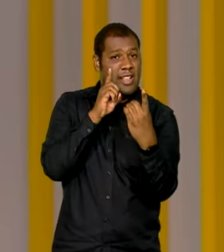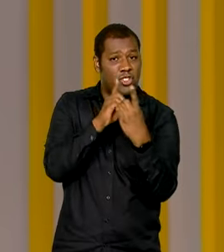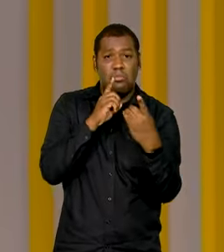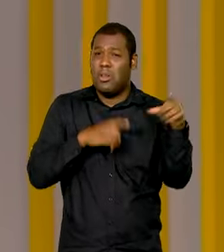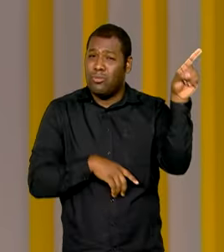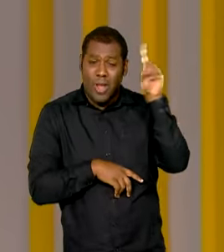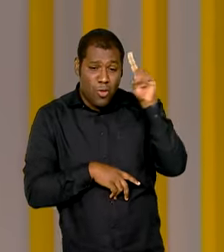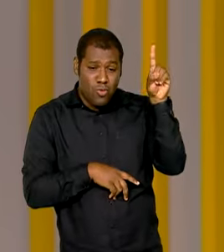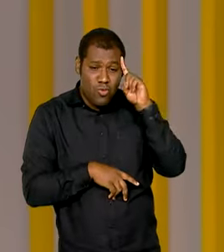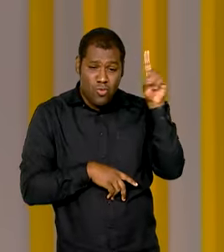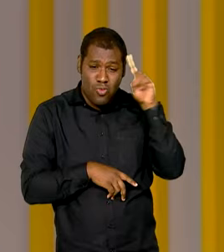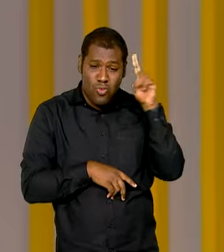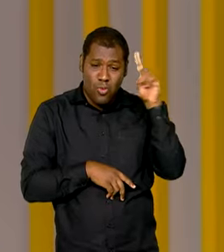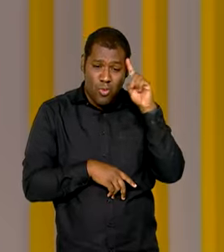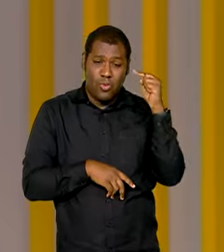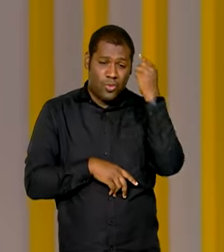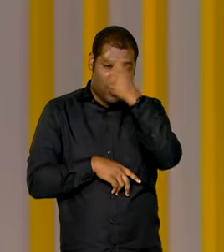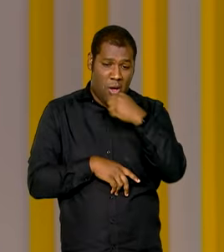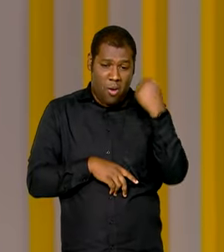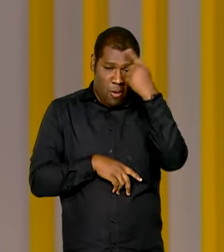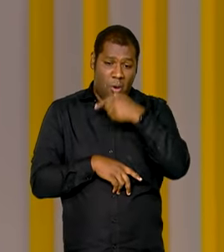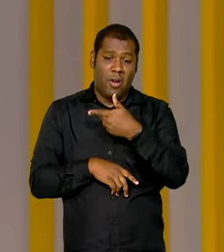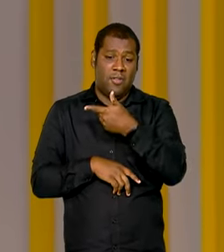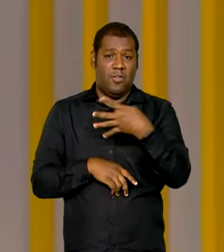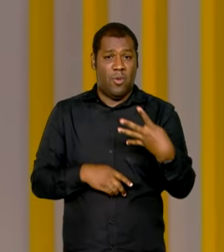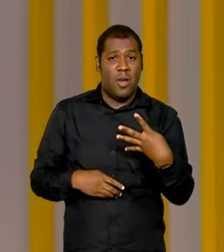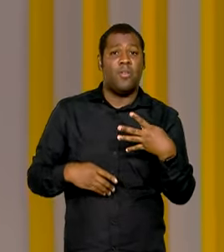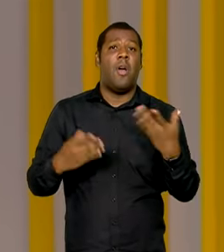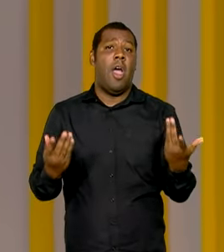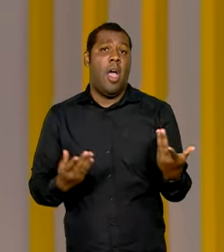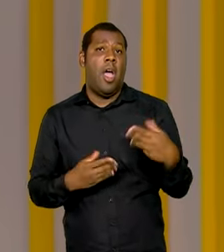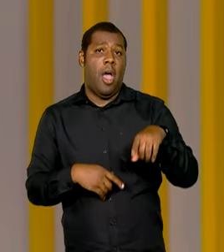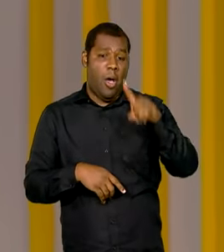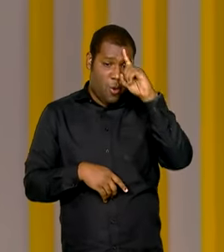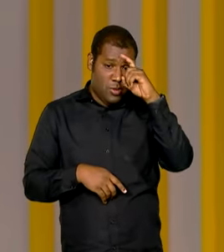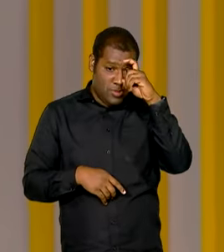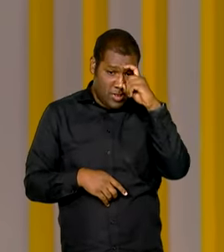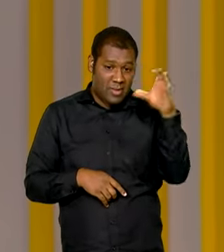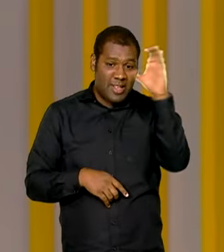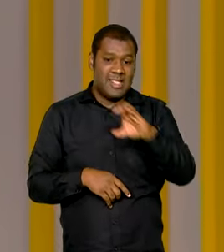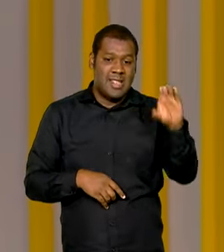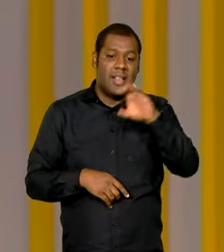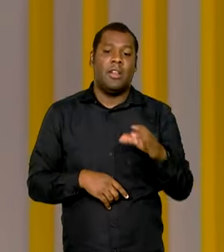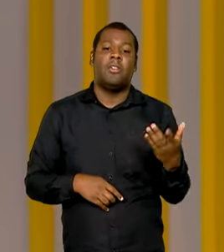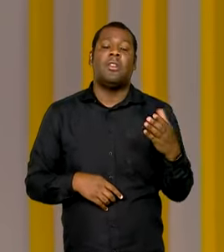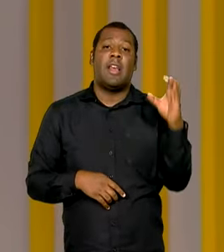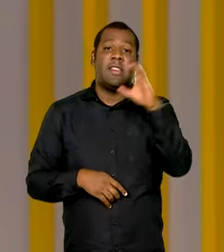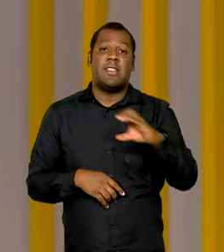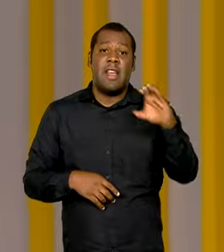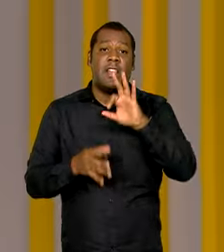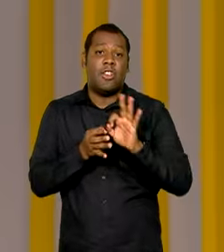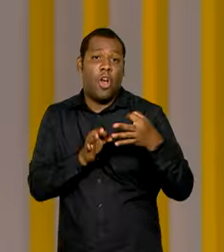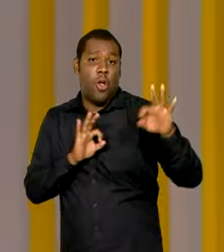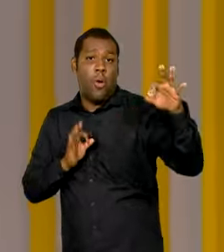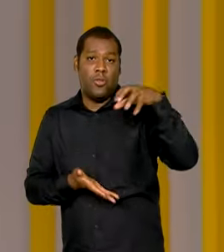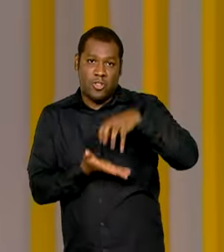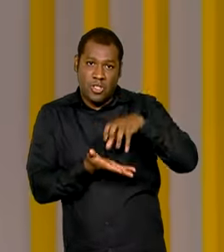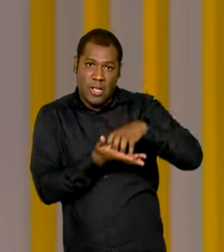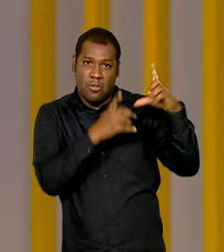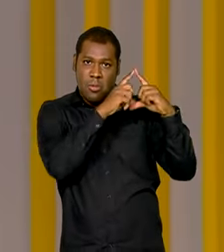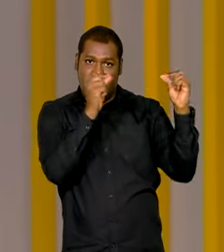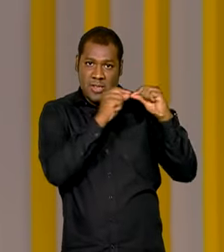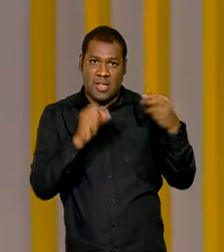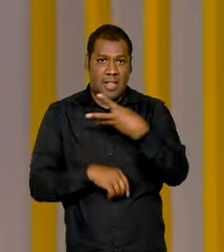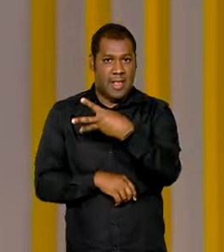24 horas por dia em um hospital de campanha montado em Ceilândia, região a cerca de 30 quilômetros do centro